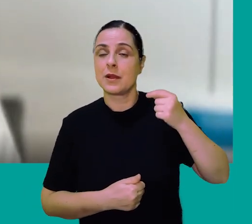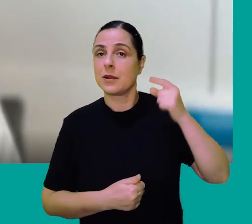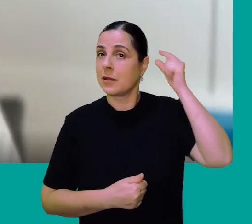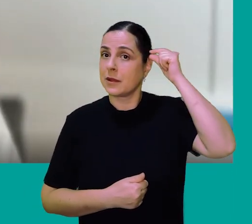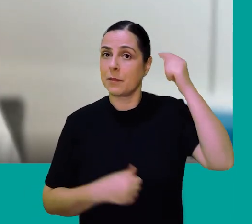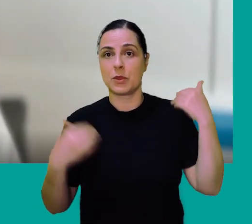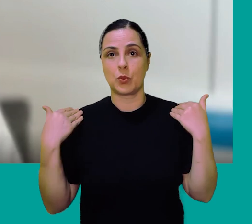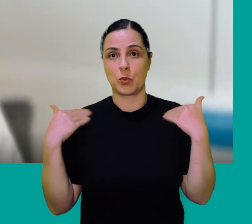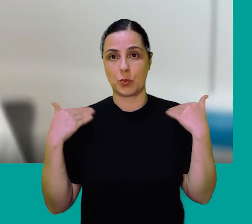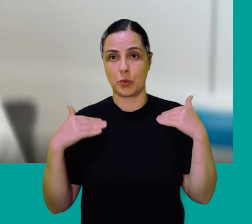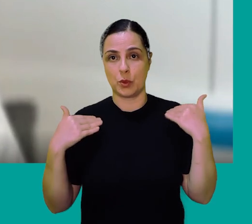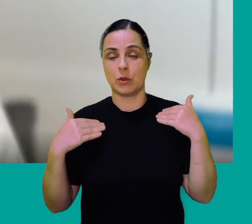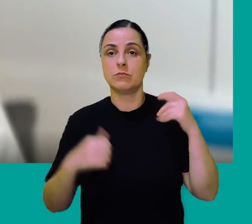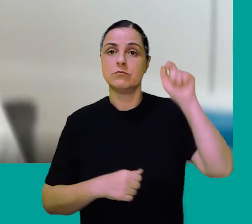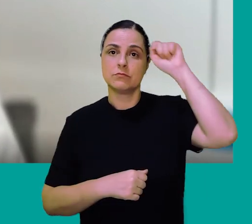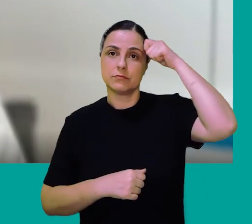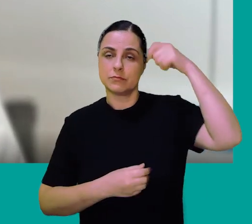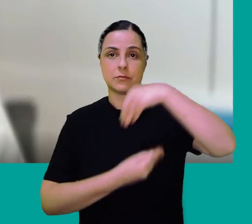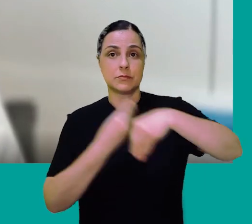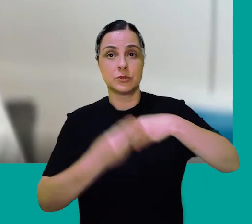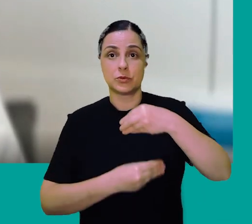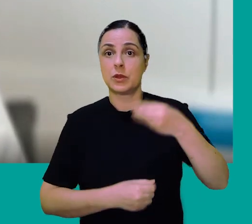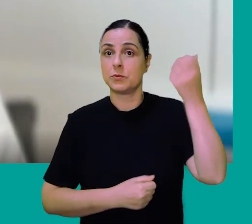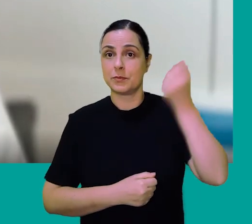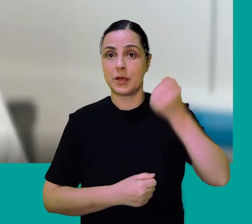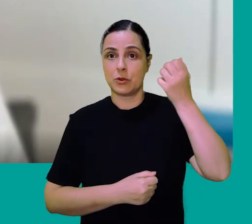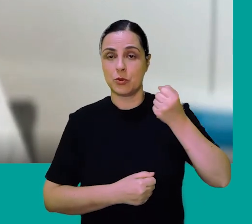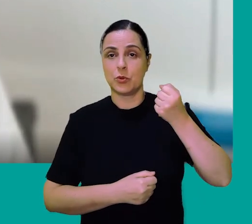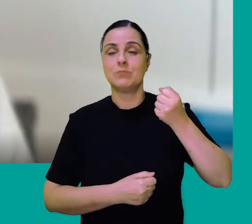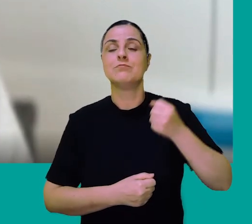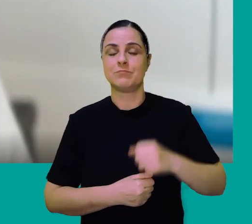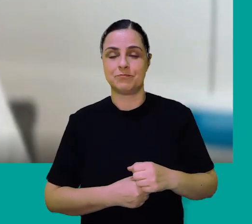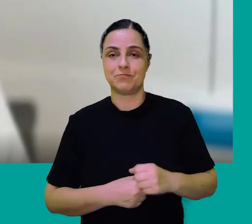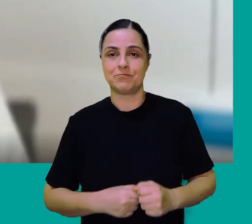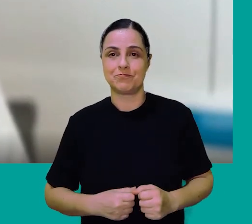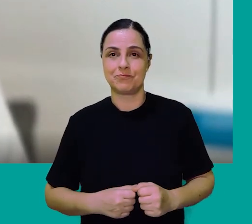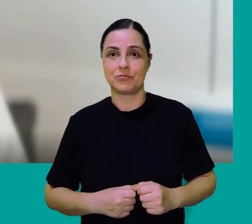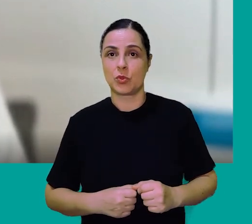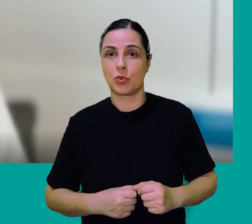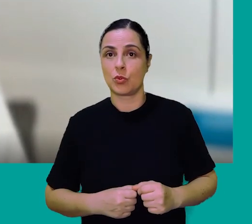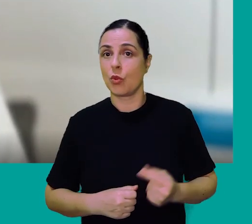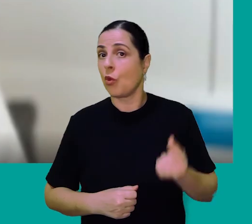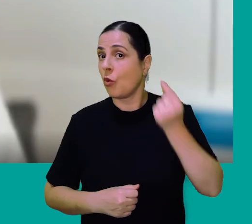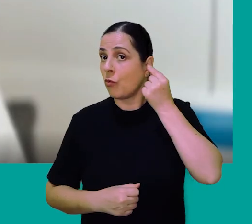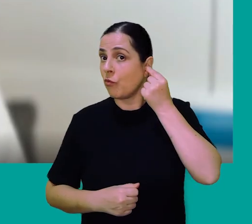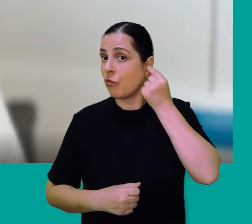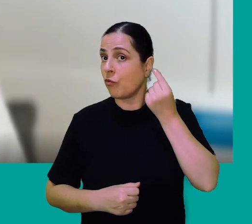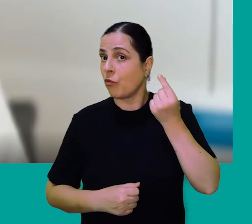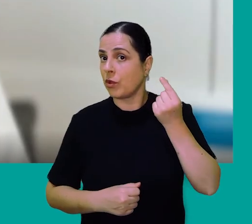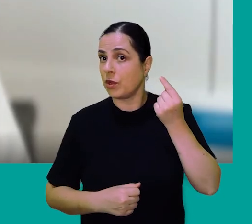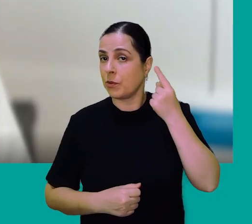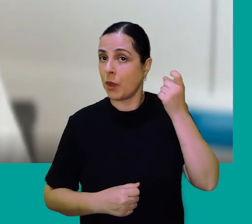nos ombros, morenos, com os fios brancos. Eu tô com um fone de ouvido branquinho enfiado na